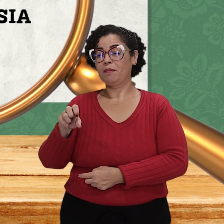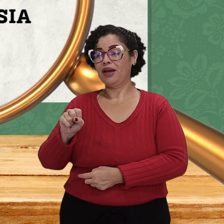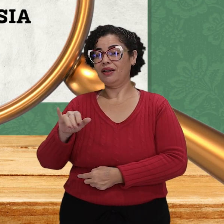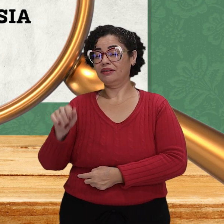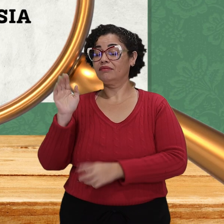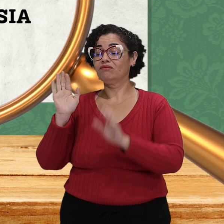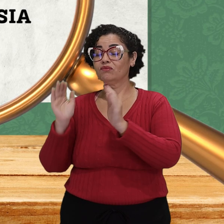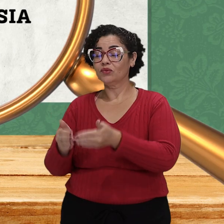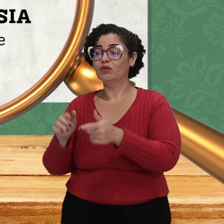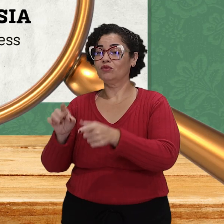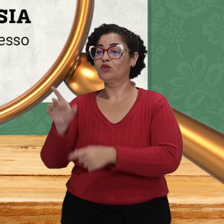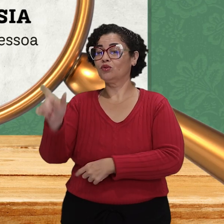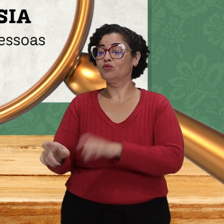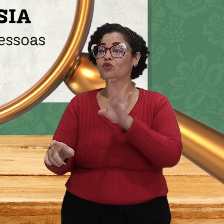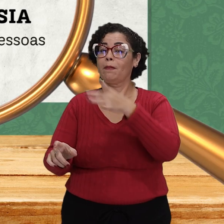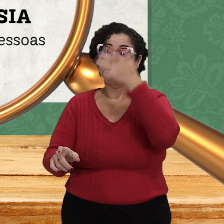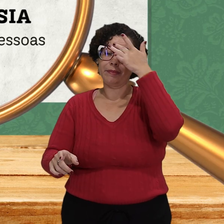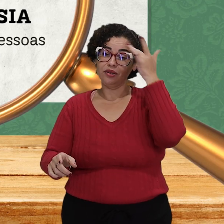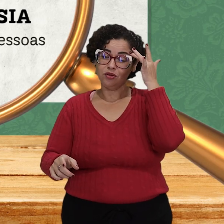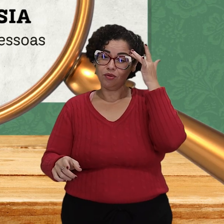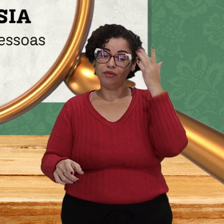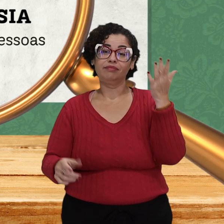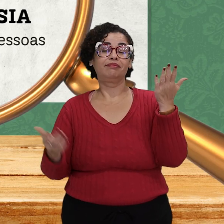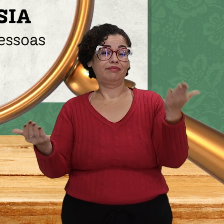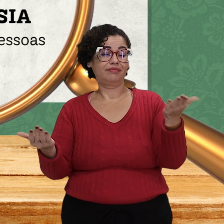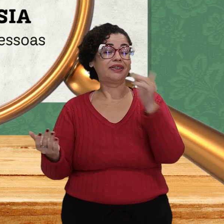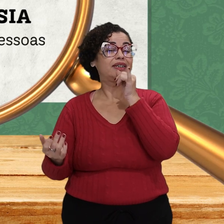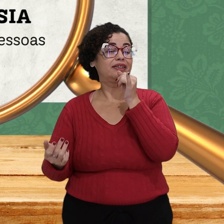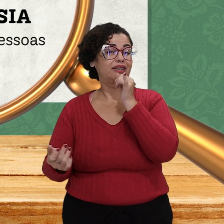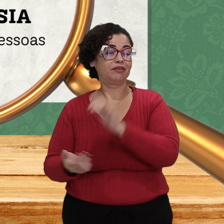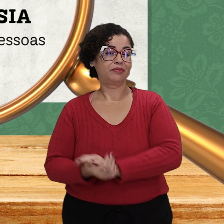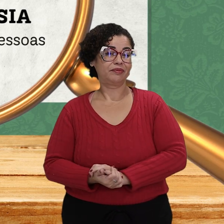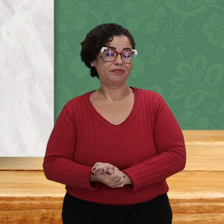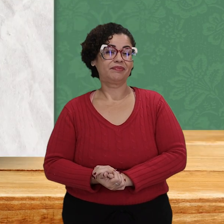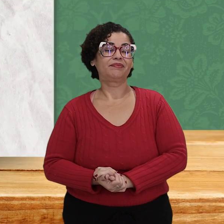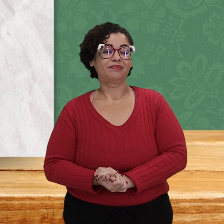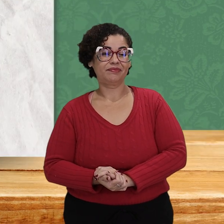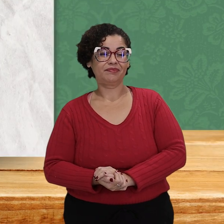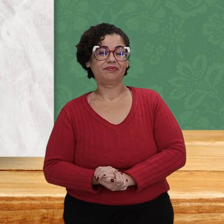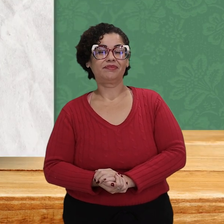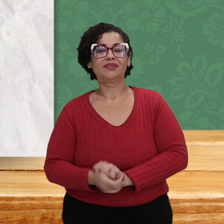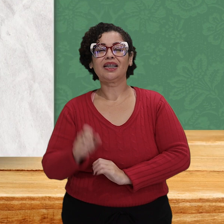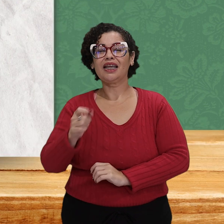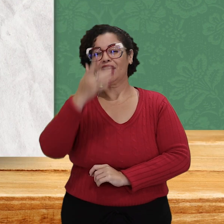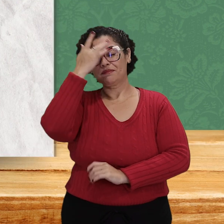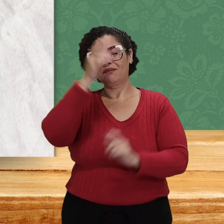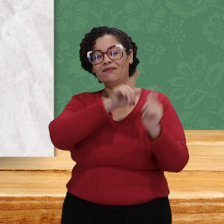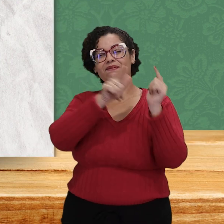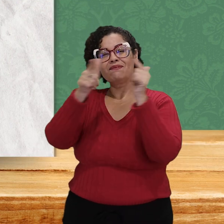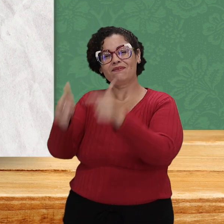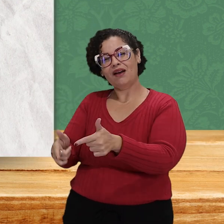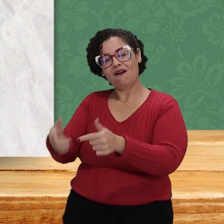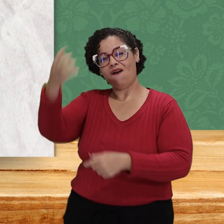antonomásia se restringe a pessoas. Vamos a alguns exemplos? Por exemplo, quem é